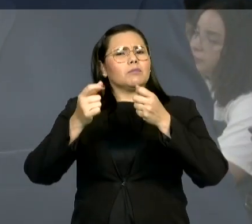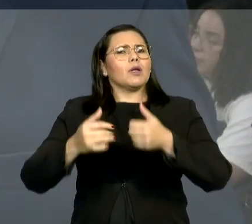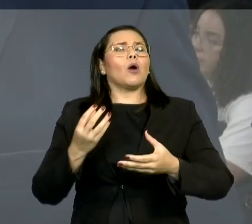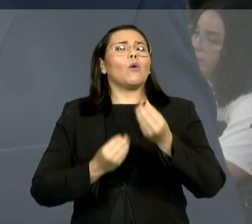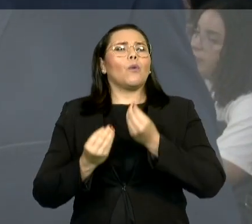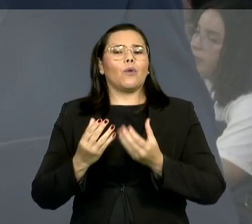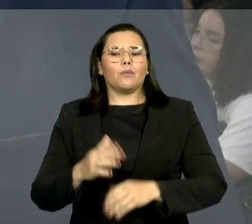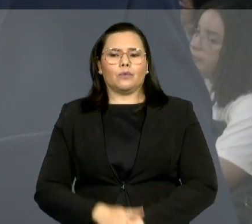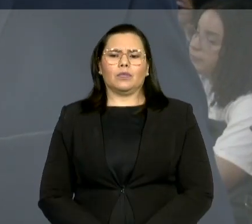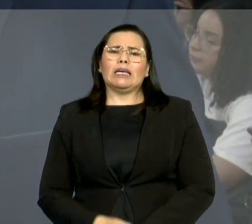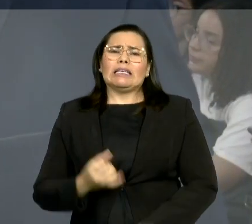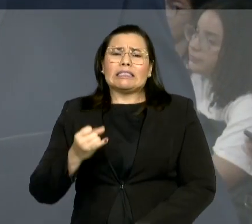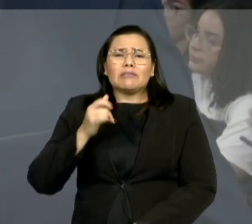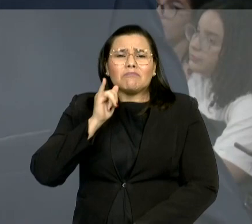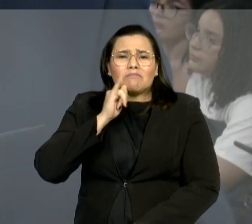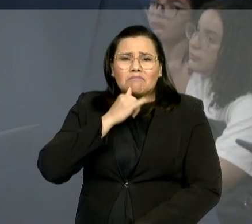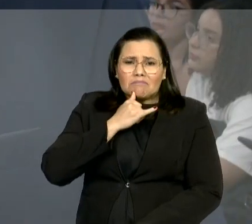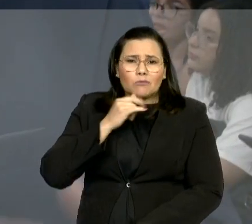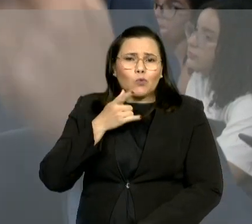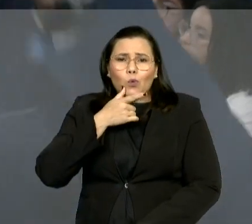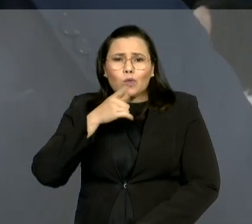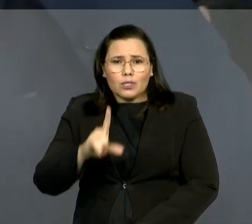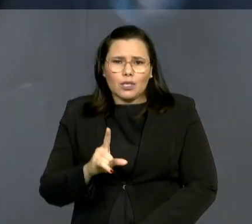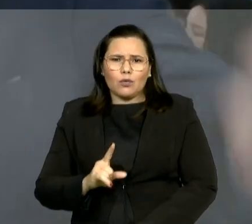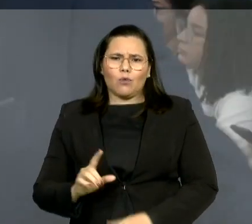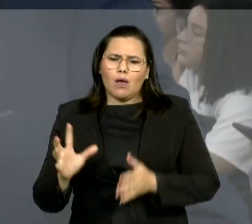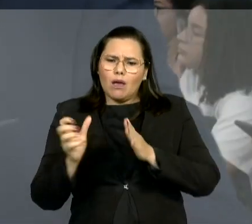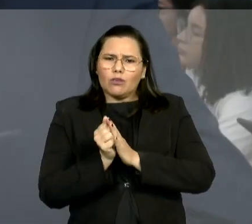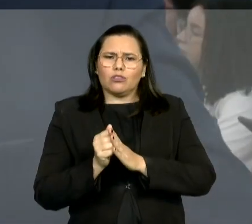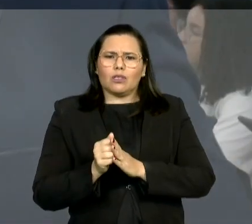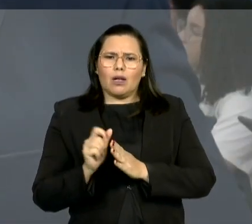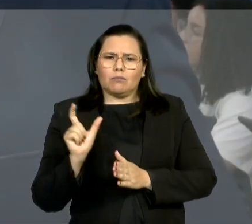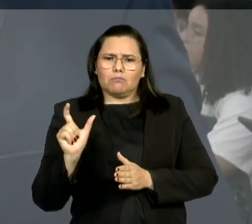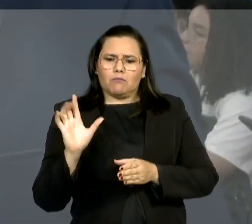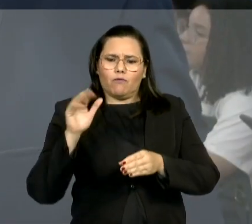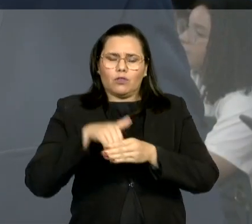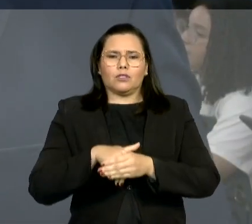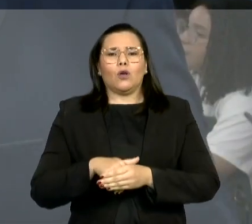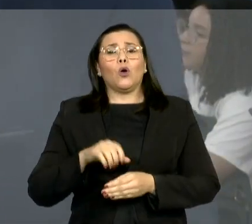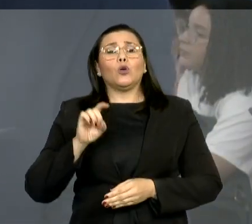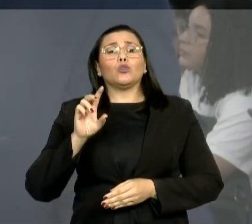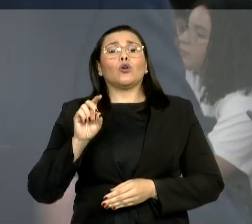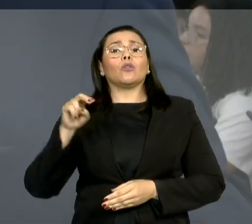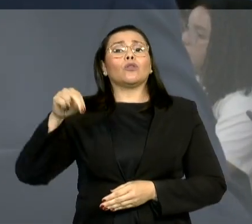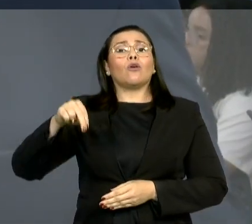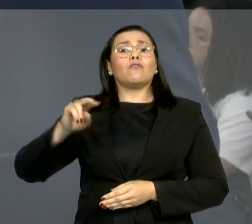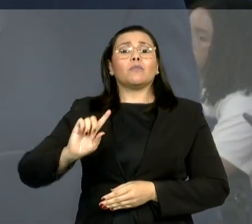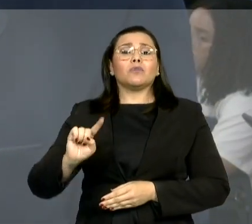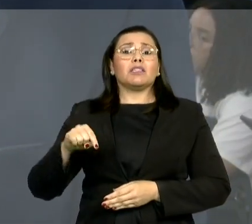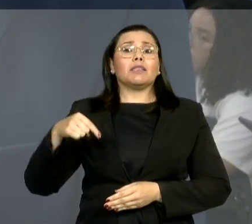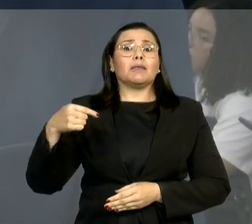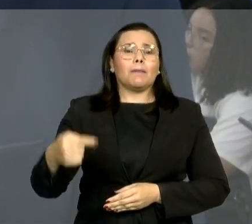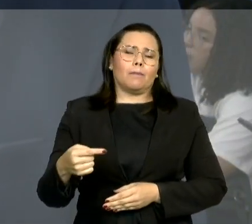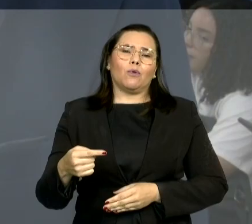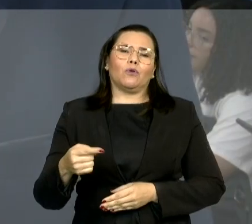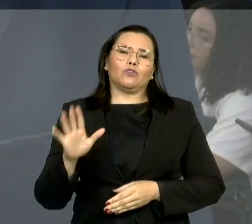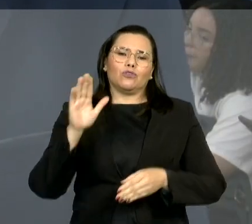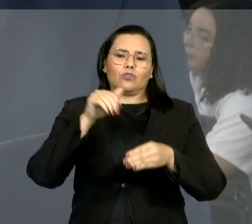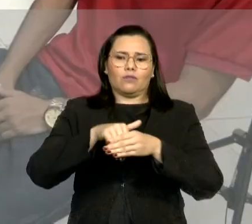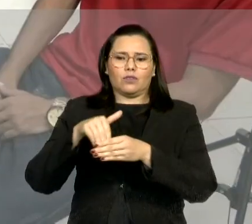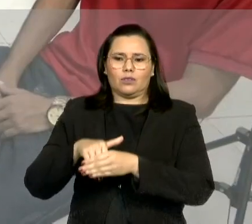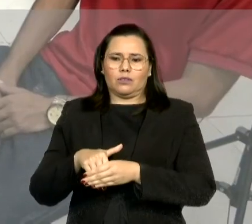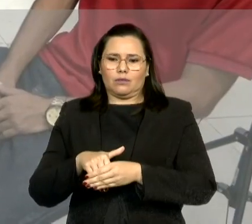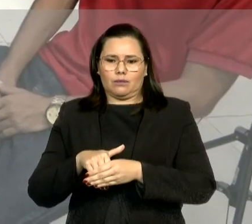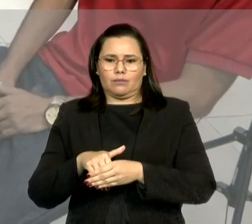não conseguiram fazer o seu alistamento eleitoral agora, só em novembro, depois das eleições. Esse período é o período que a gente fica com a atividade